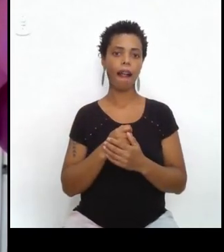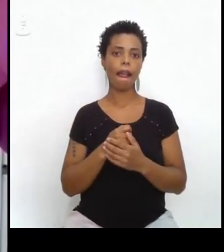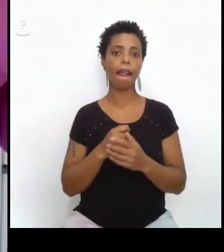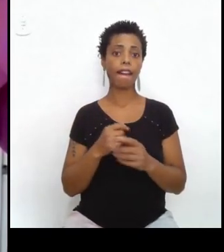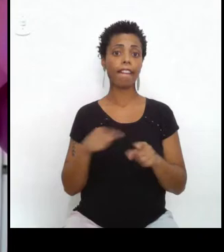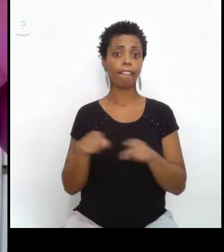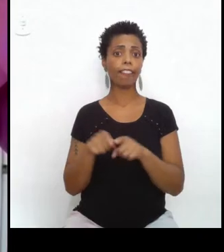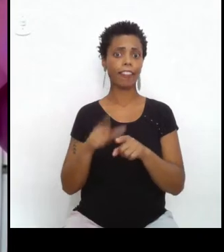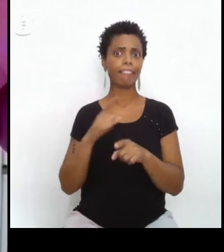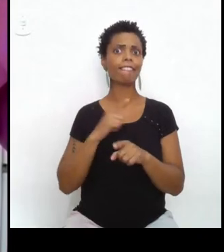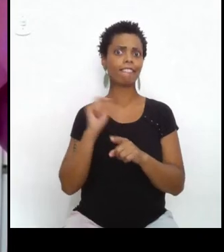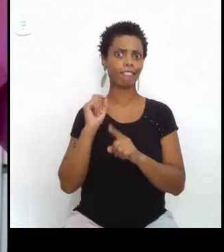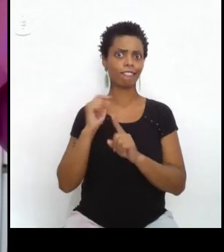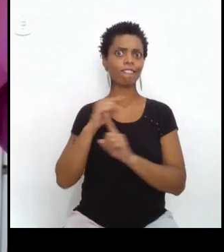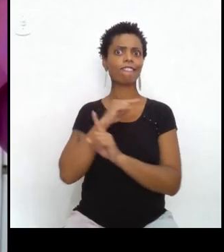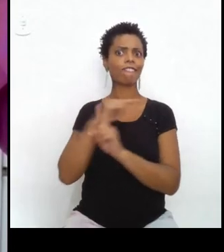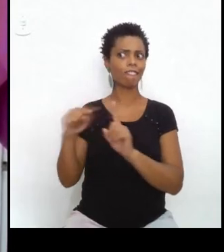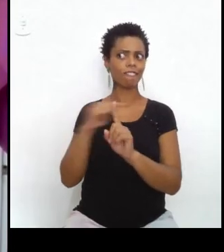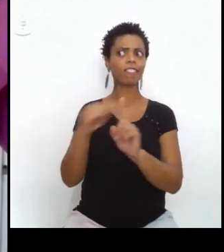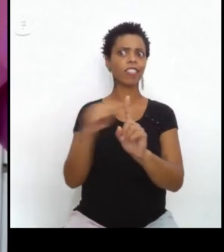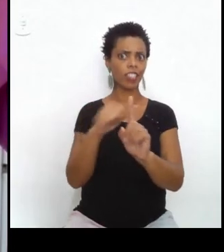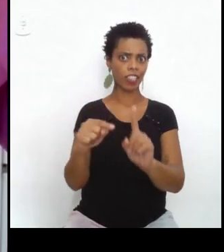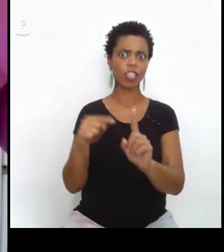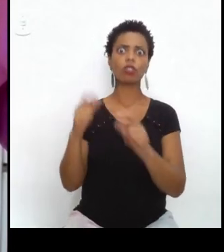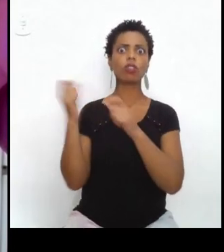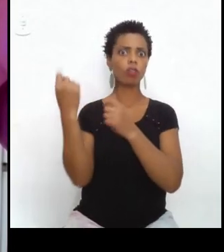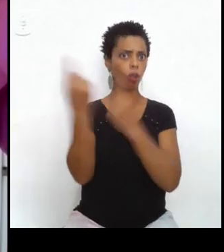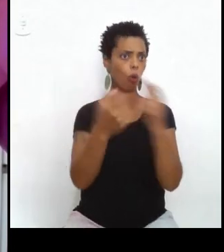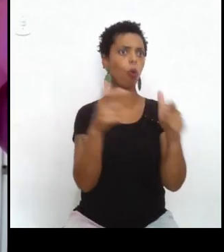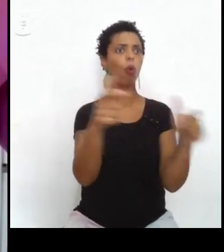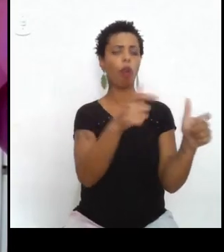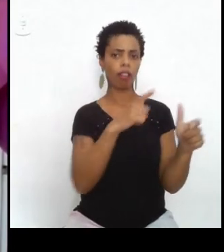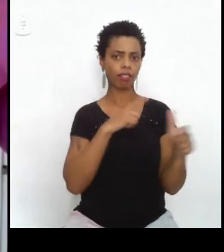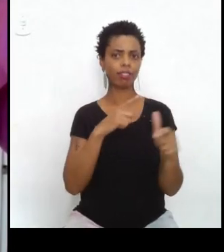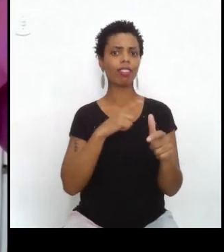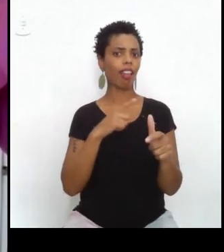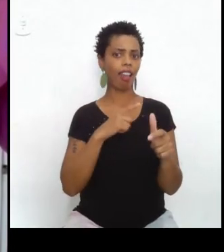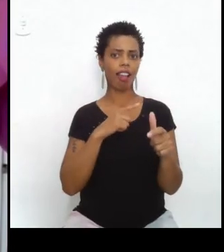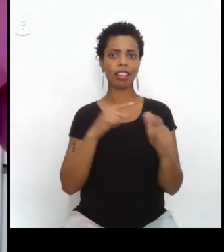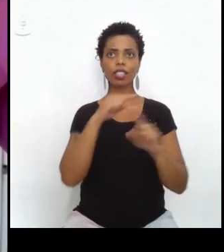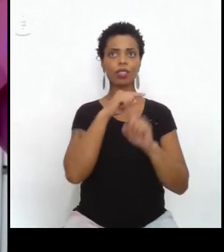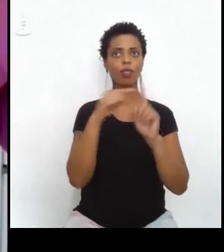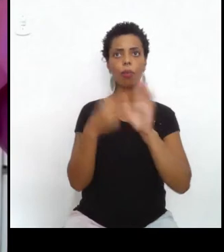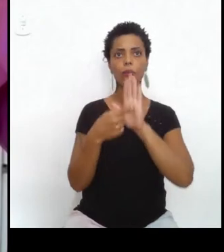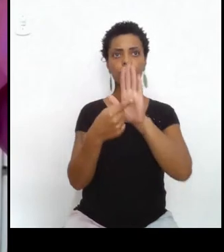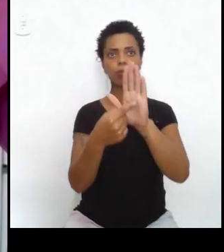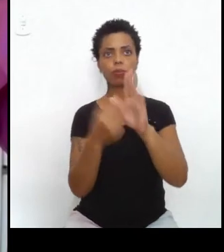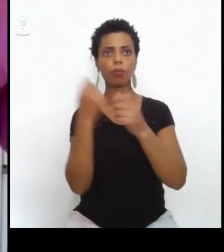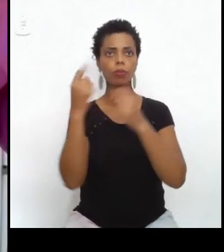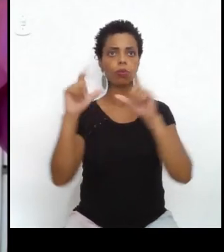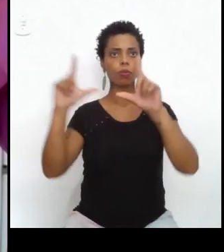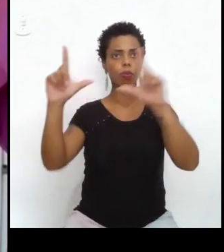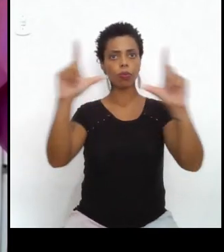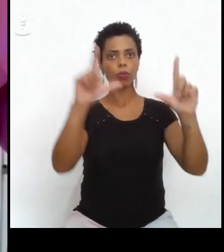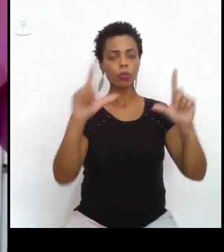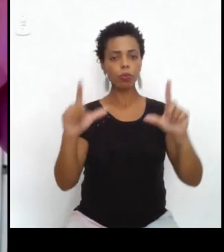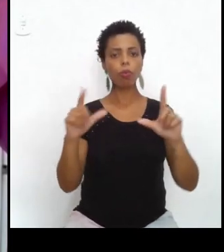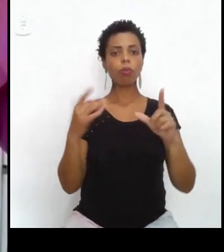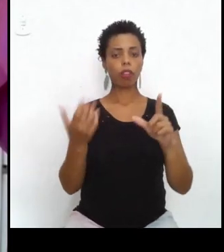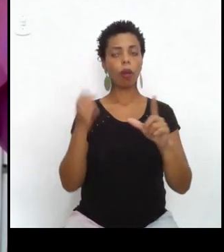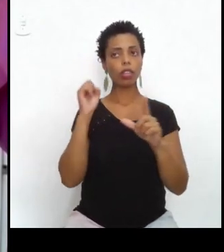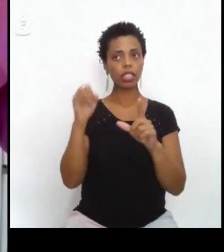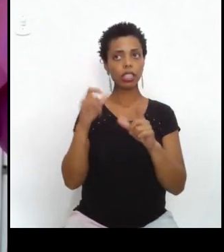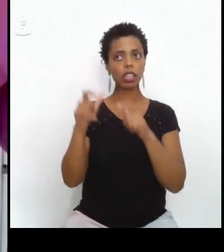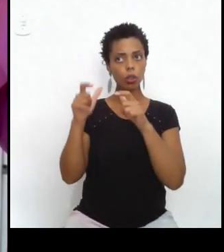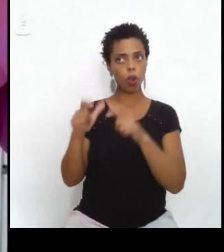histórico defensor em determinados lugares nem determinadas obras em cima para olhar como esse passo conservadores muitas vezes com os passos de censura